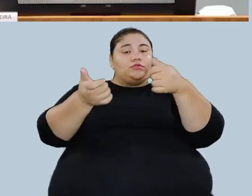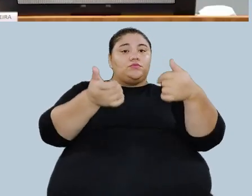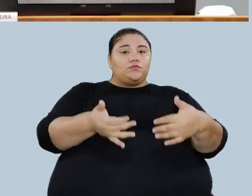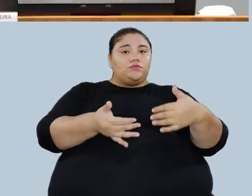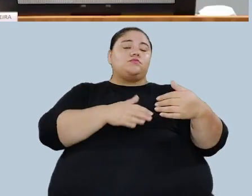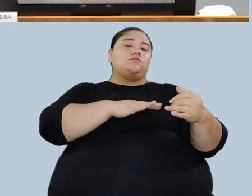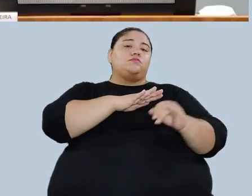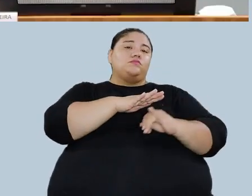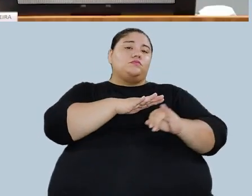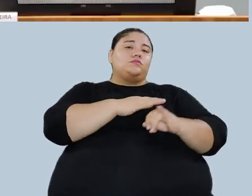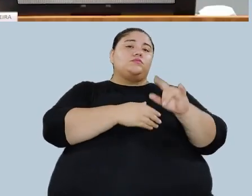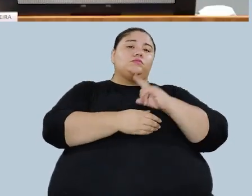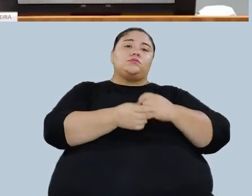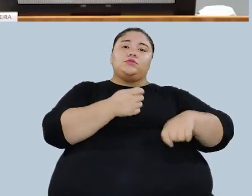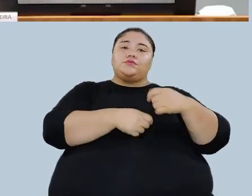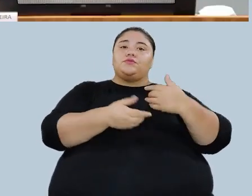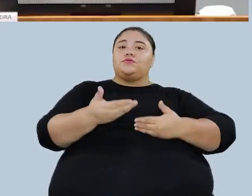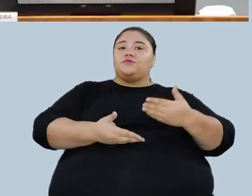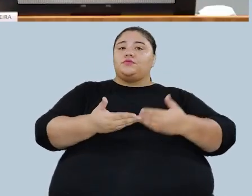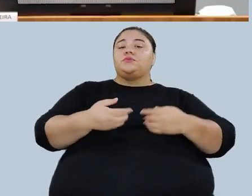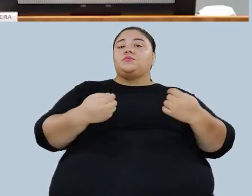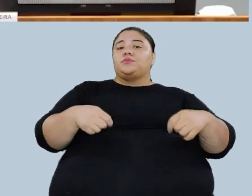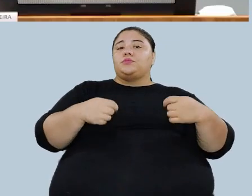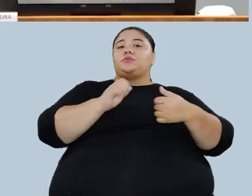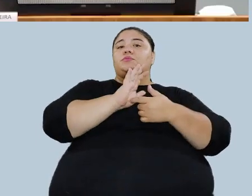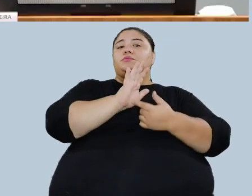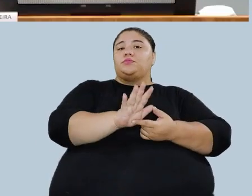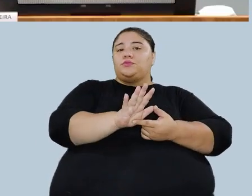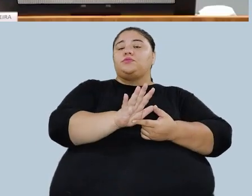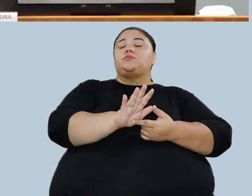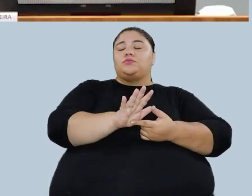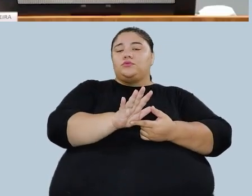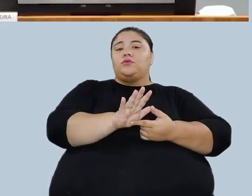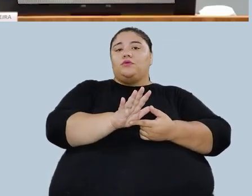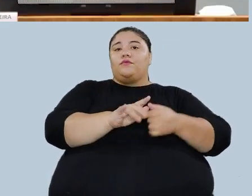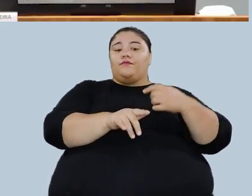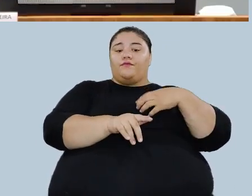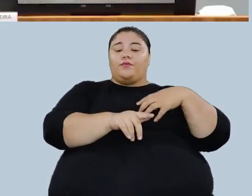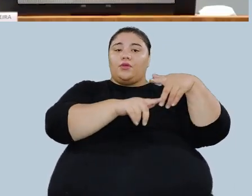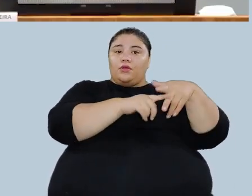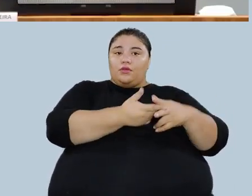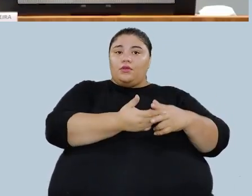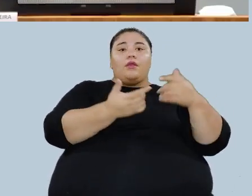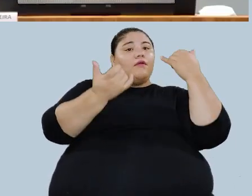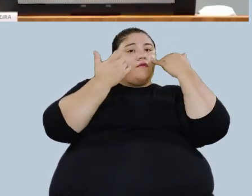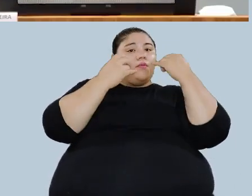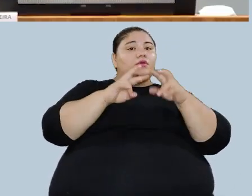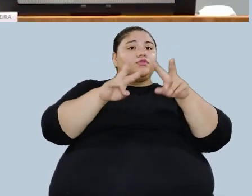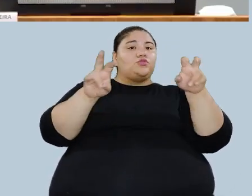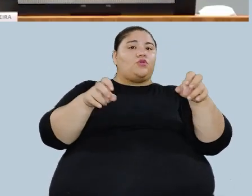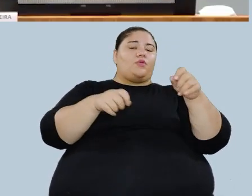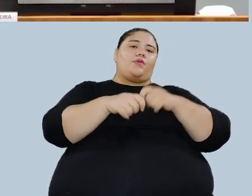que realizam operações com serviços financeiros devem prestar, a título de obrigação acessória na forma de regulamento, informações sobre as